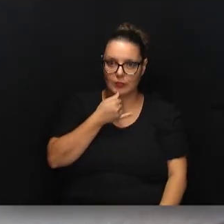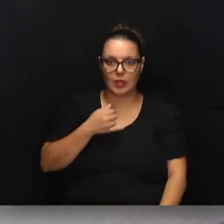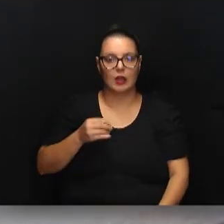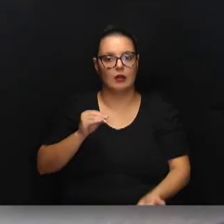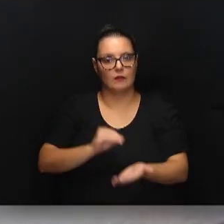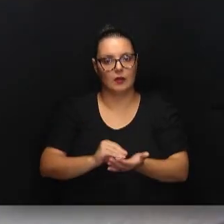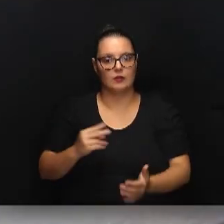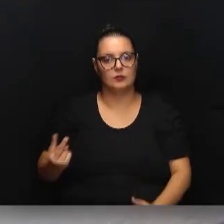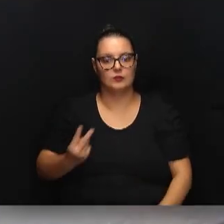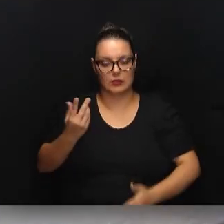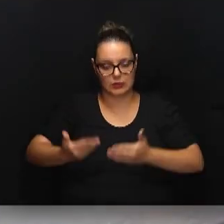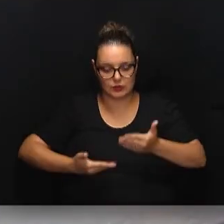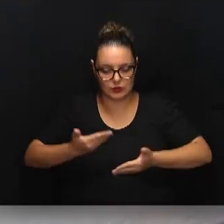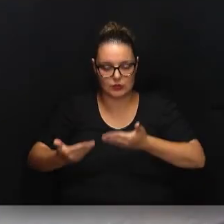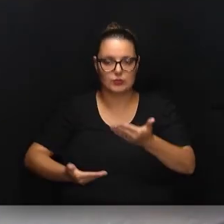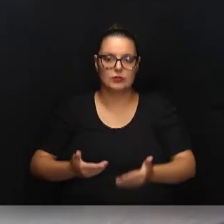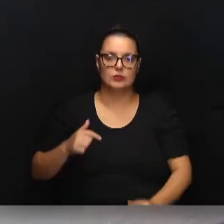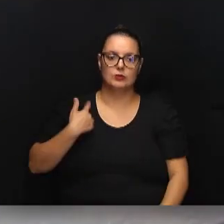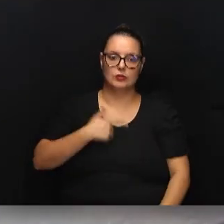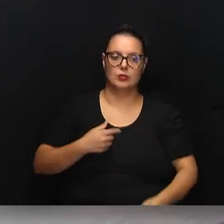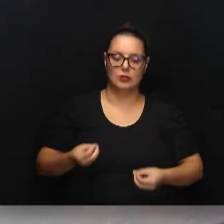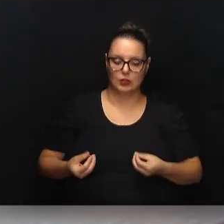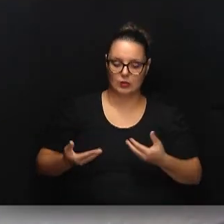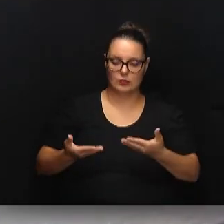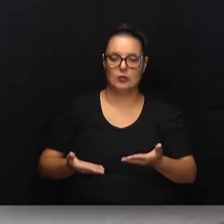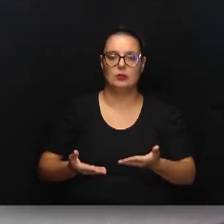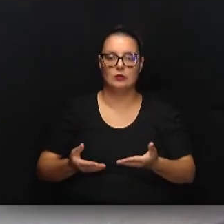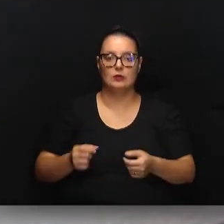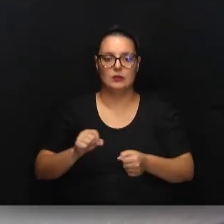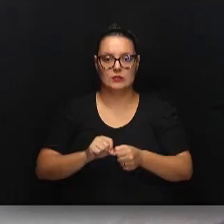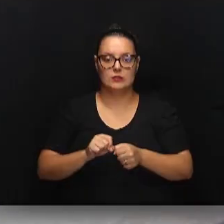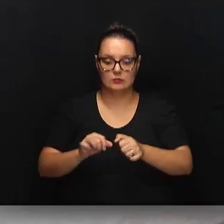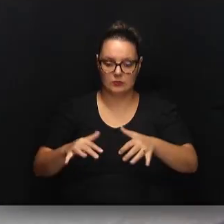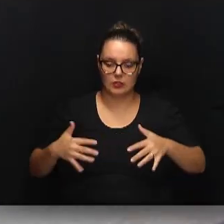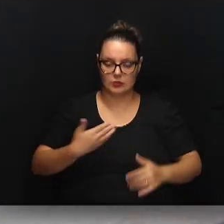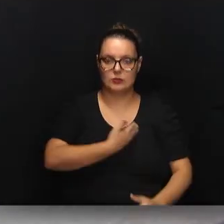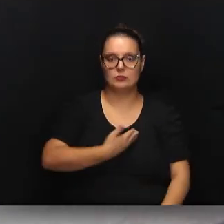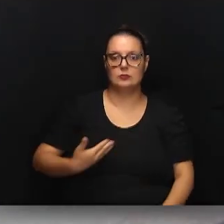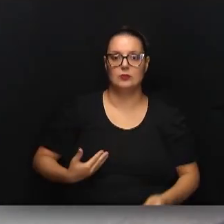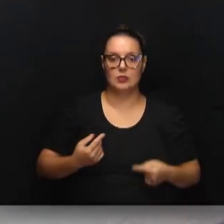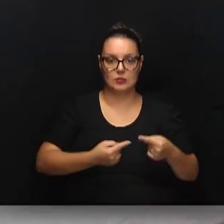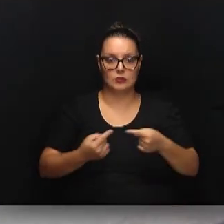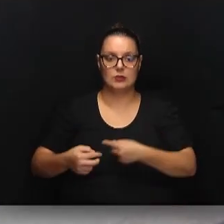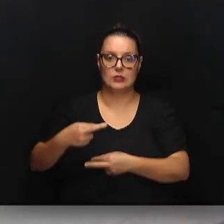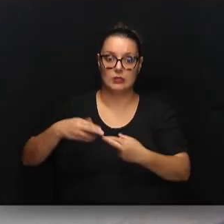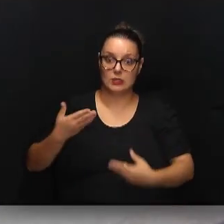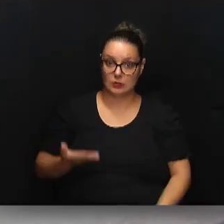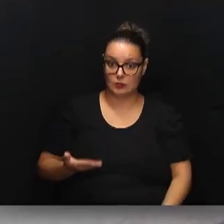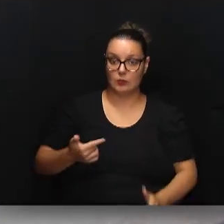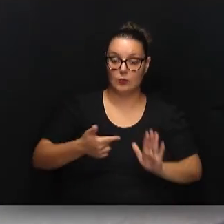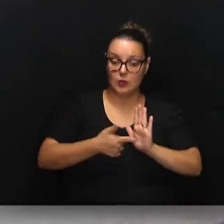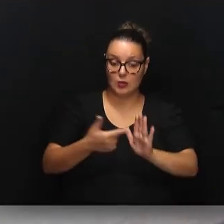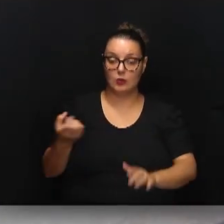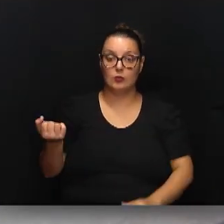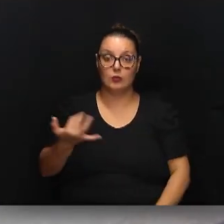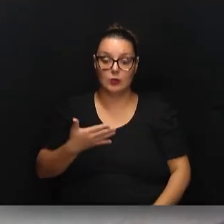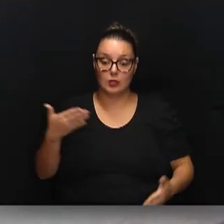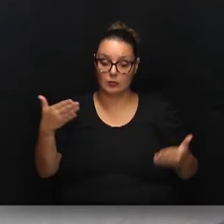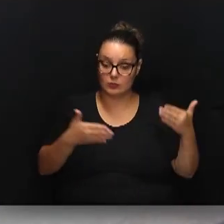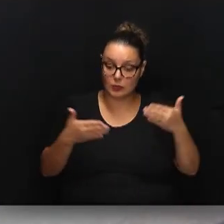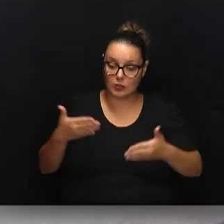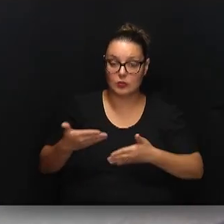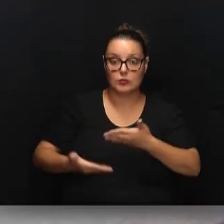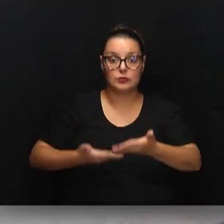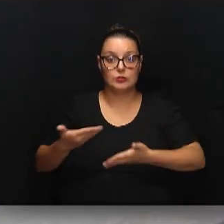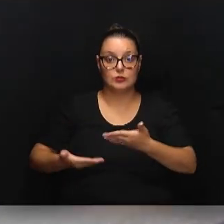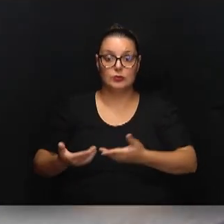desvalorização dos servidores. Nós realizamos hoje uma audiência pública para discutir essa questão. Nós mostramos o quanto a participação dos servidores